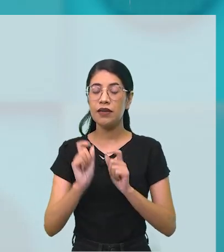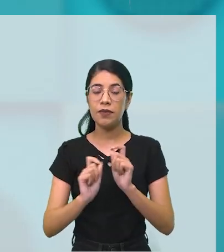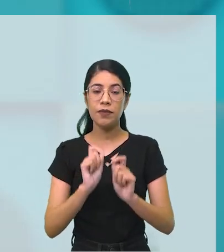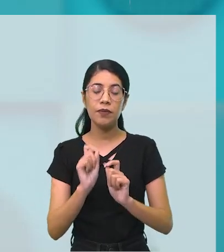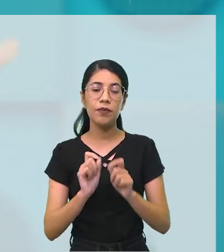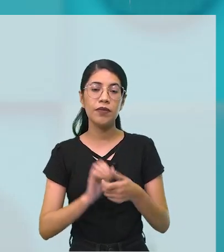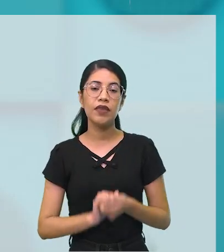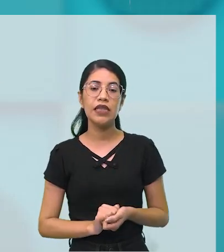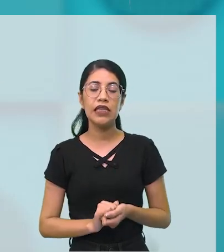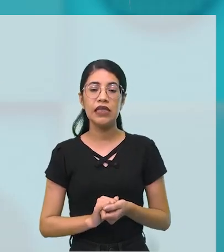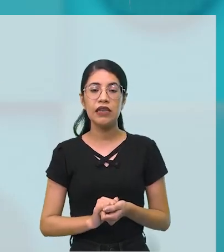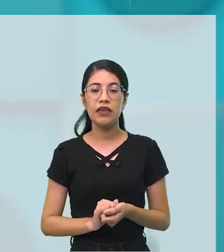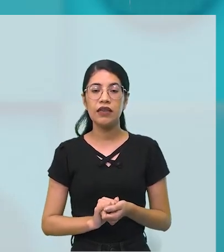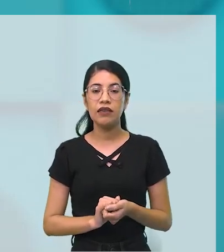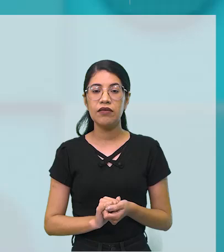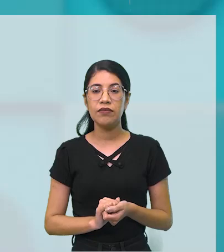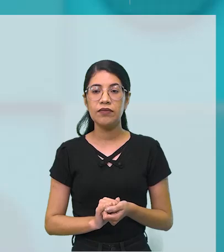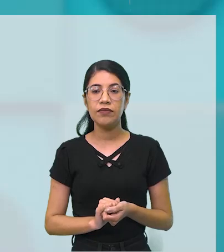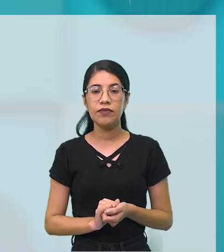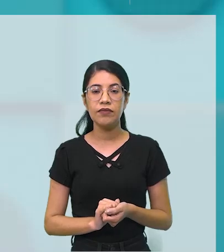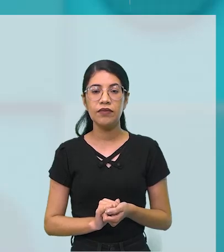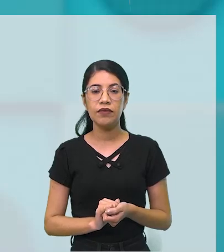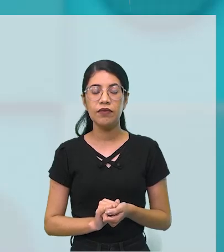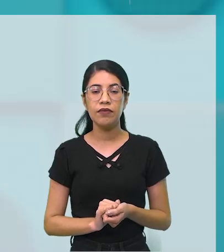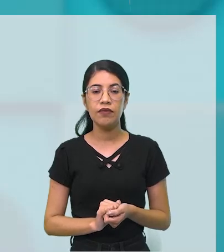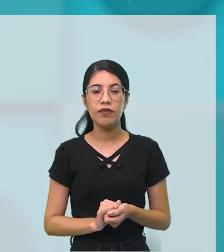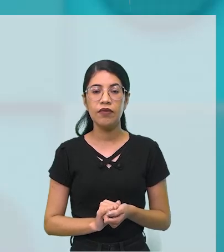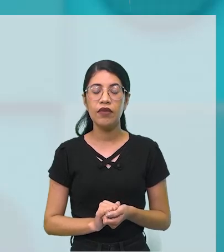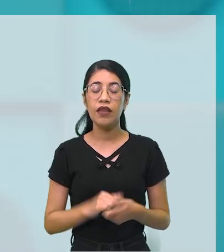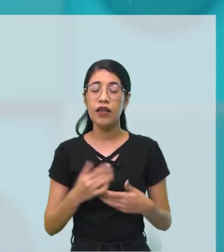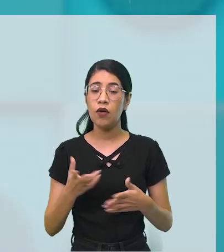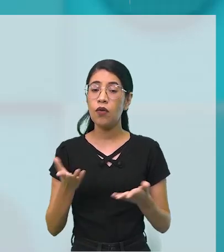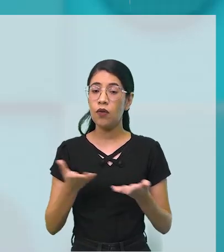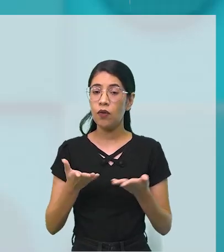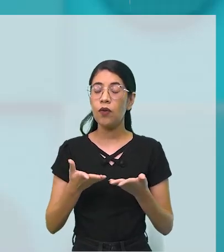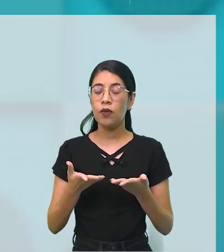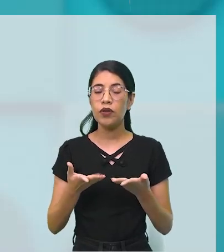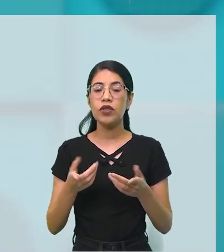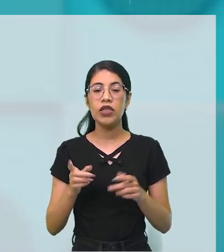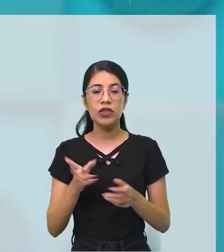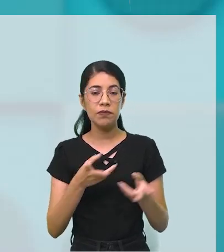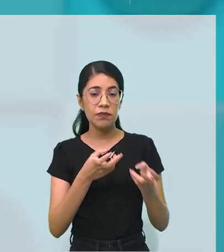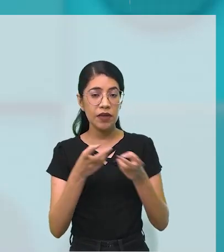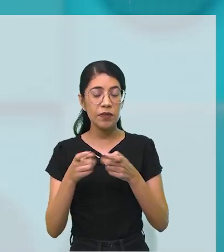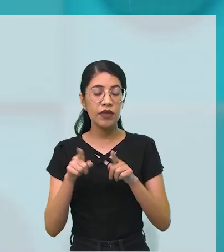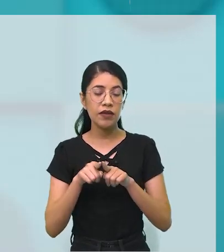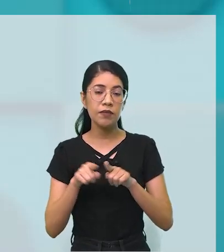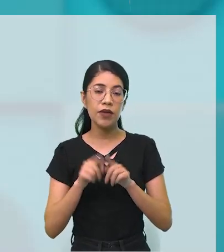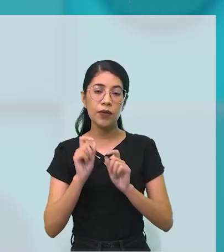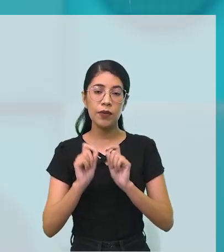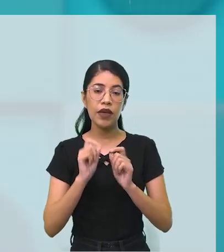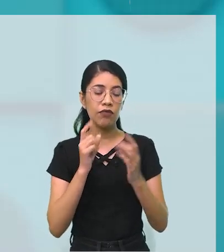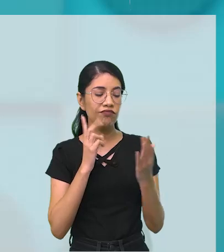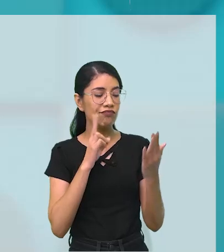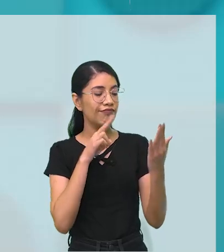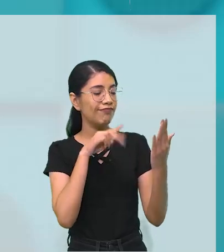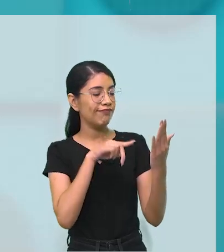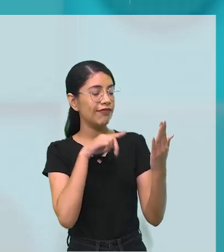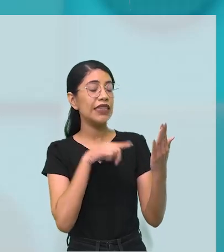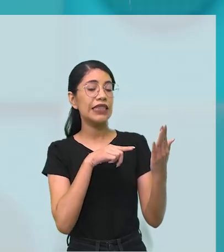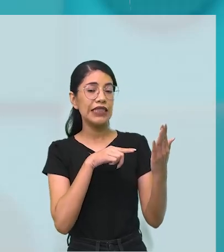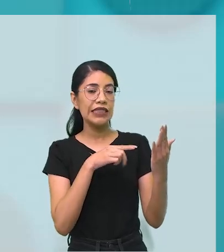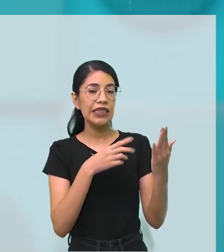assim, que ela se perdeu, faz aquela reflexão, e é o que a gente vê muito hoje em dia. A gente se olha no espelho e, infelizmente,